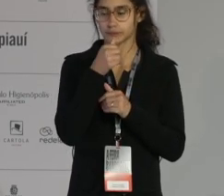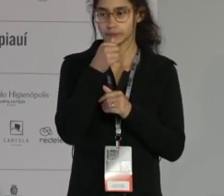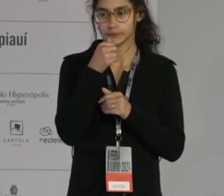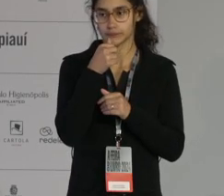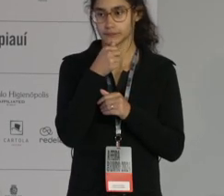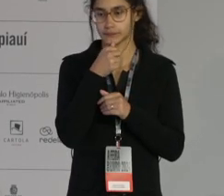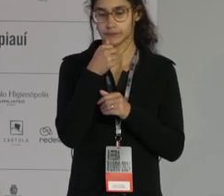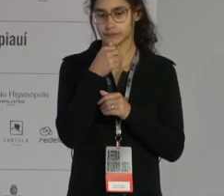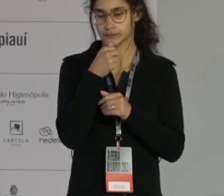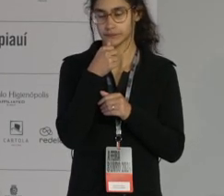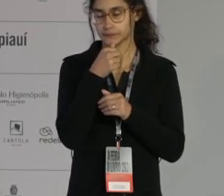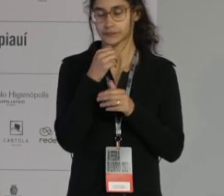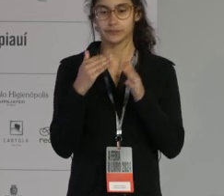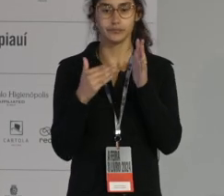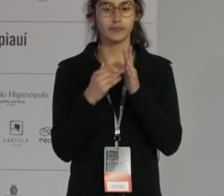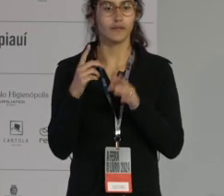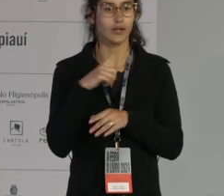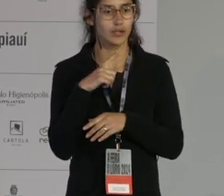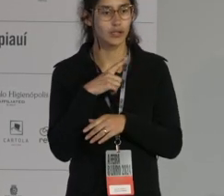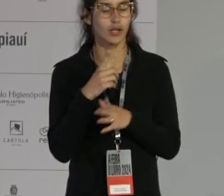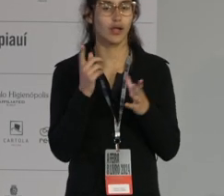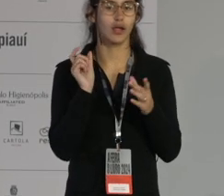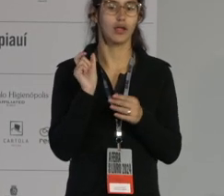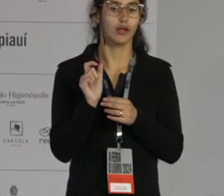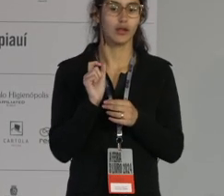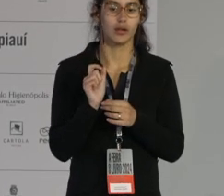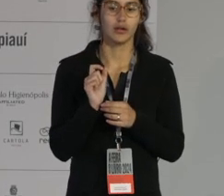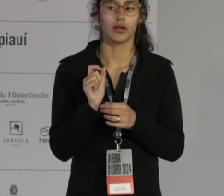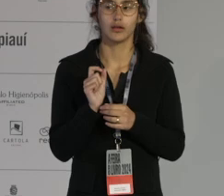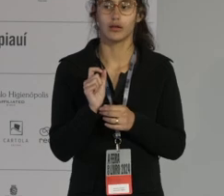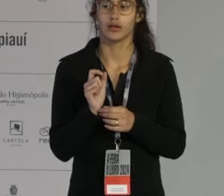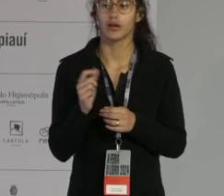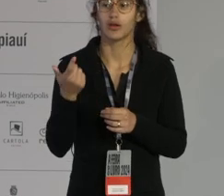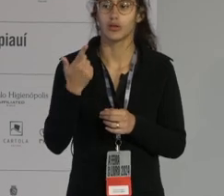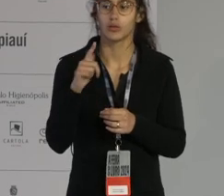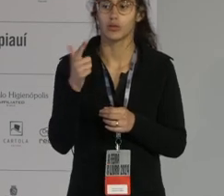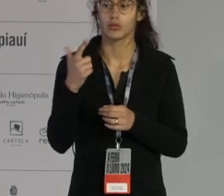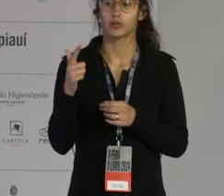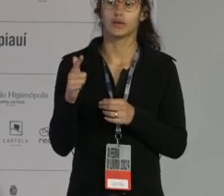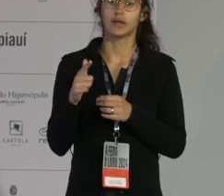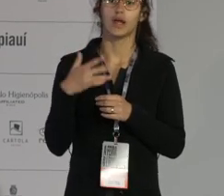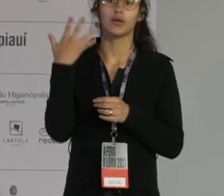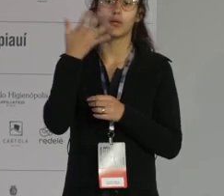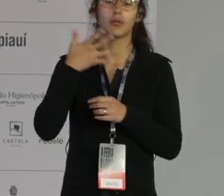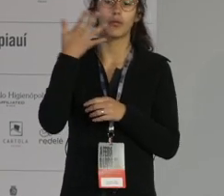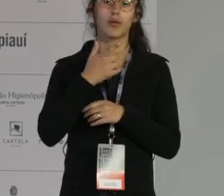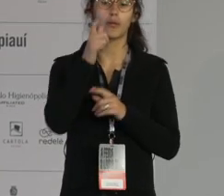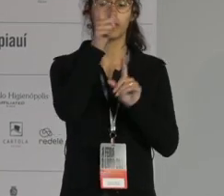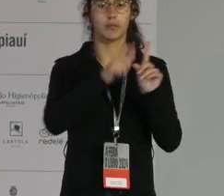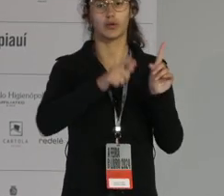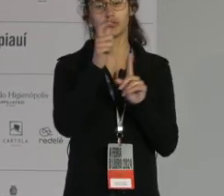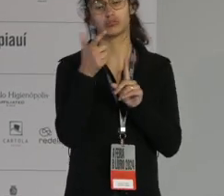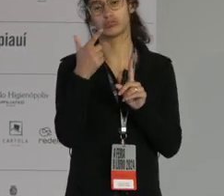espécie de situação limite, e não tem muito discurso sobre o personagem.